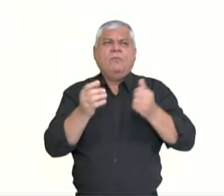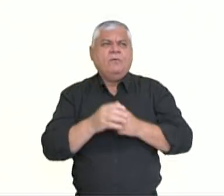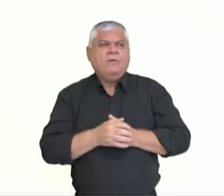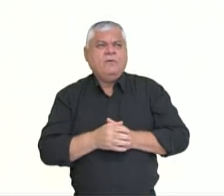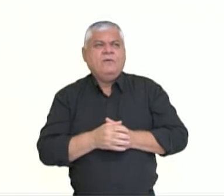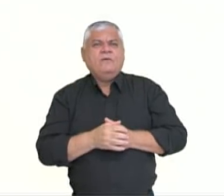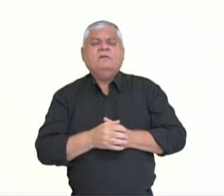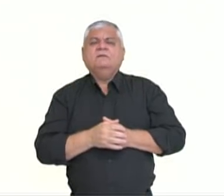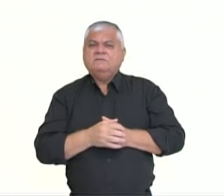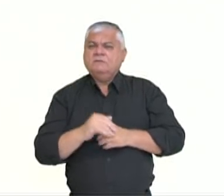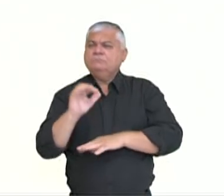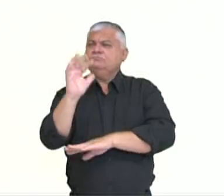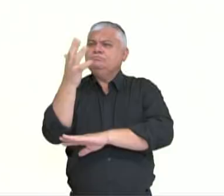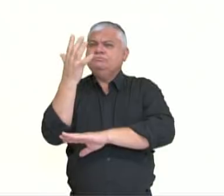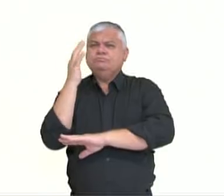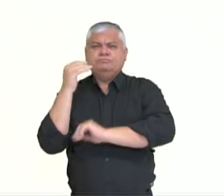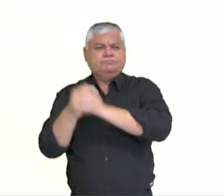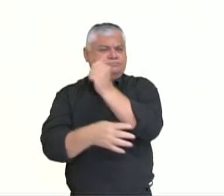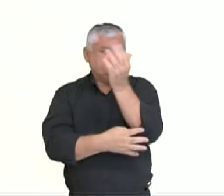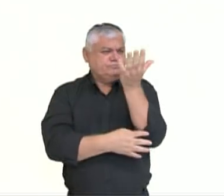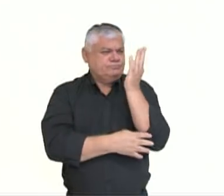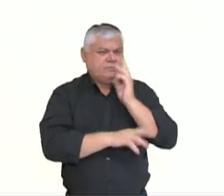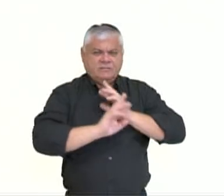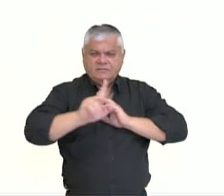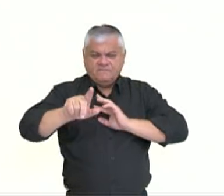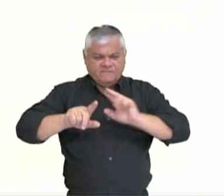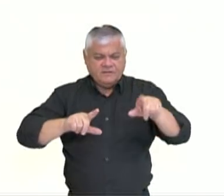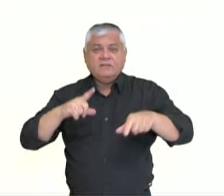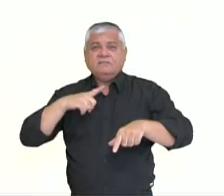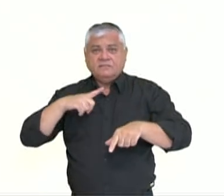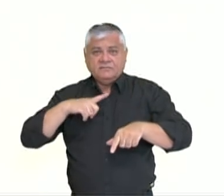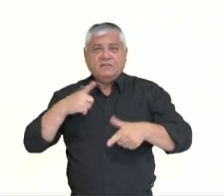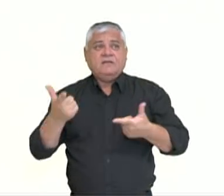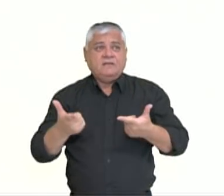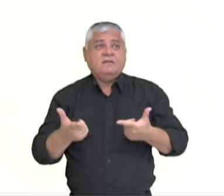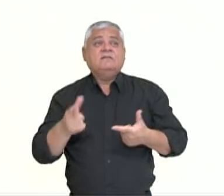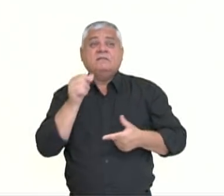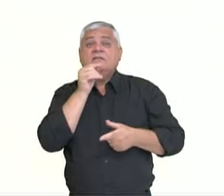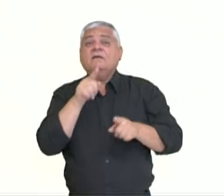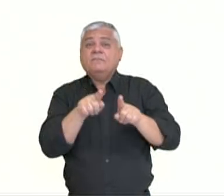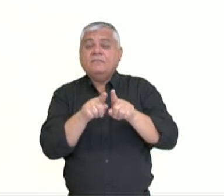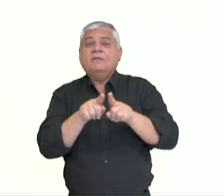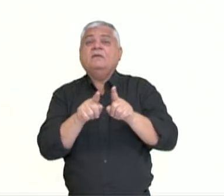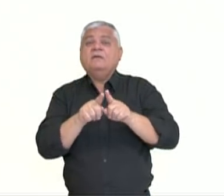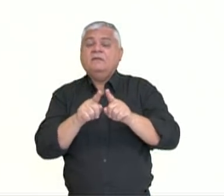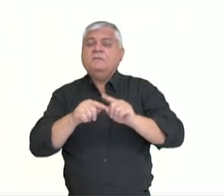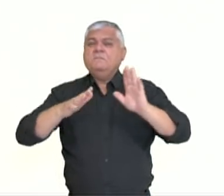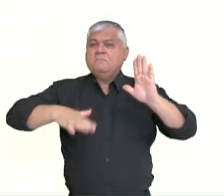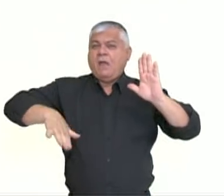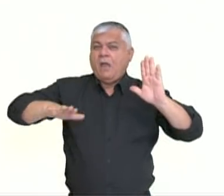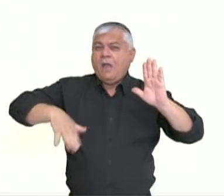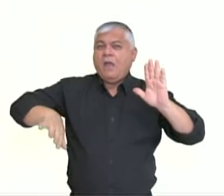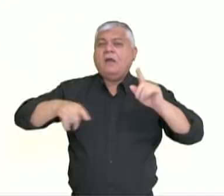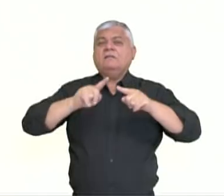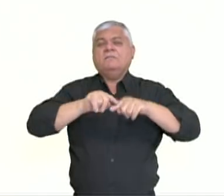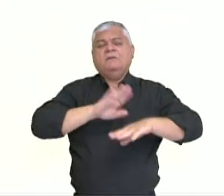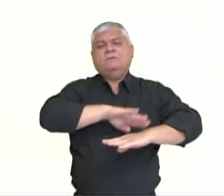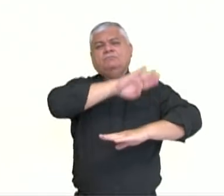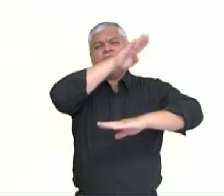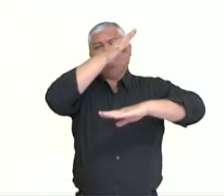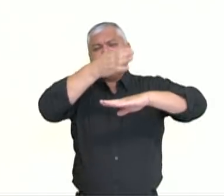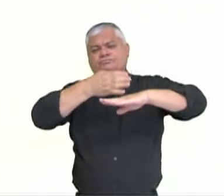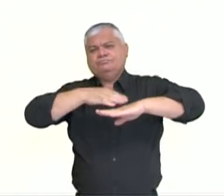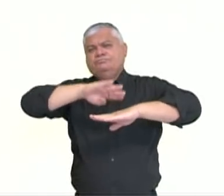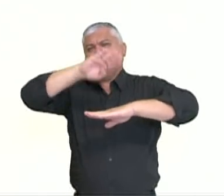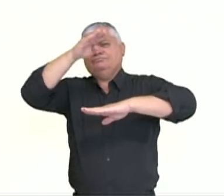importantes, a vegetação presente ou não naquela área, as correntes marítimas e o relevo também